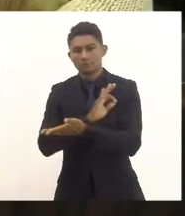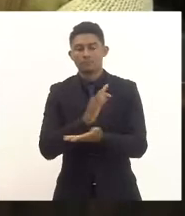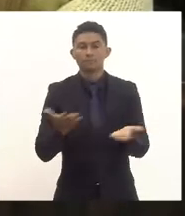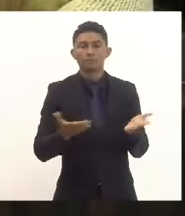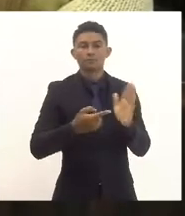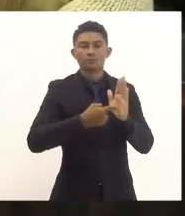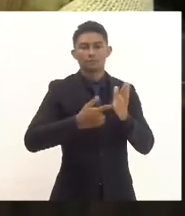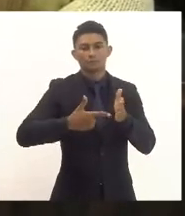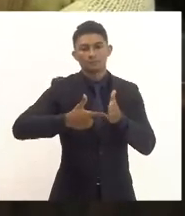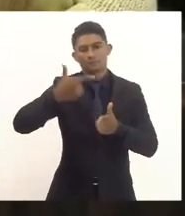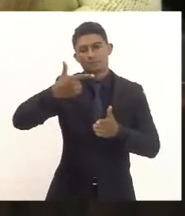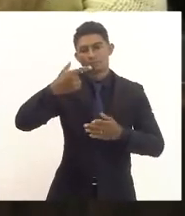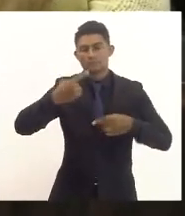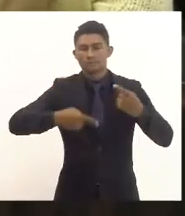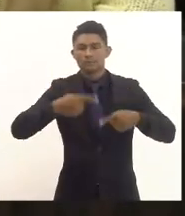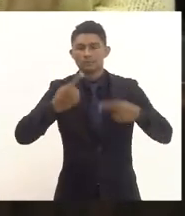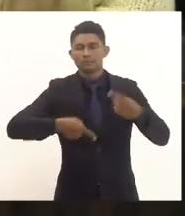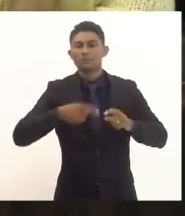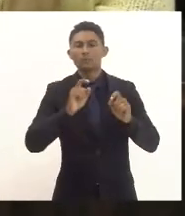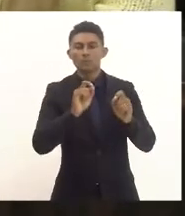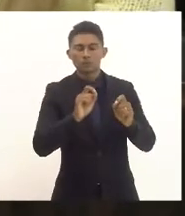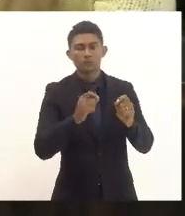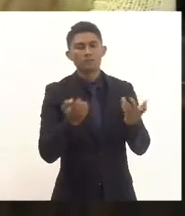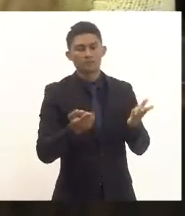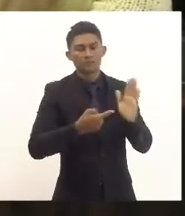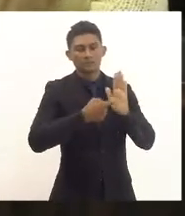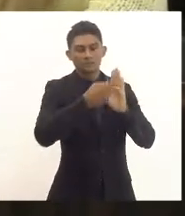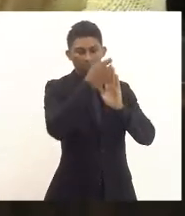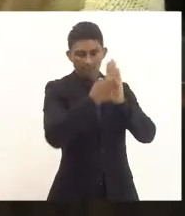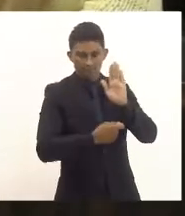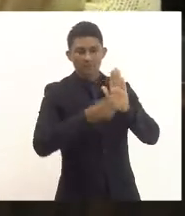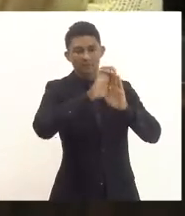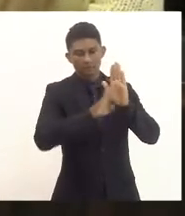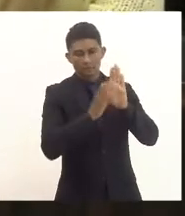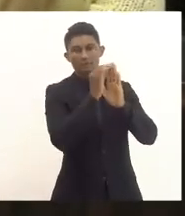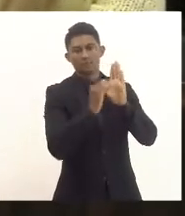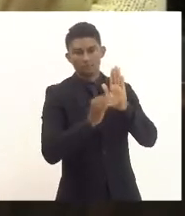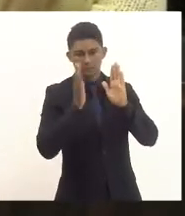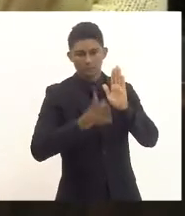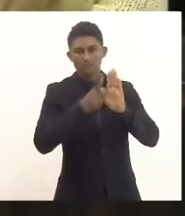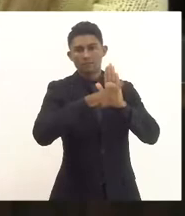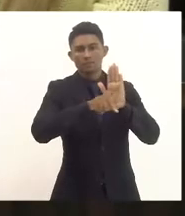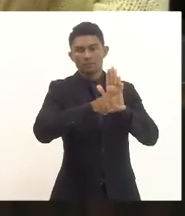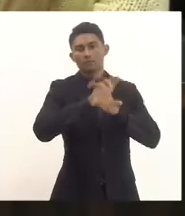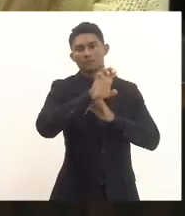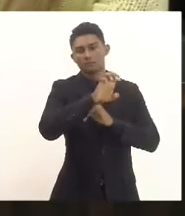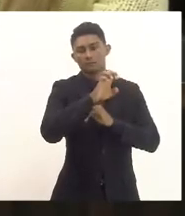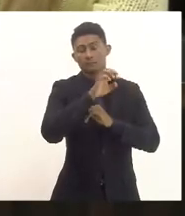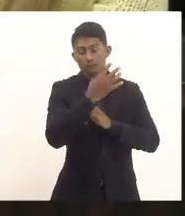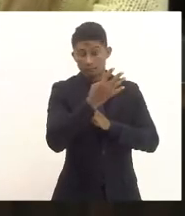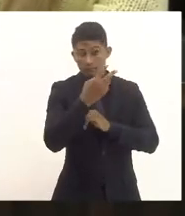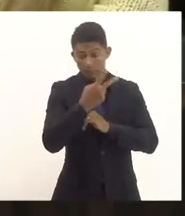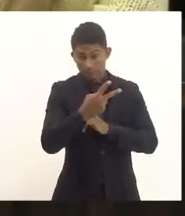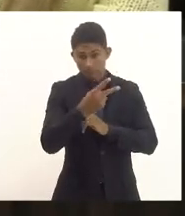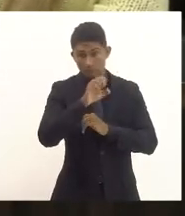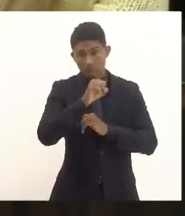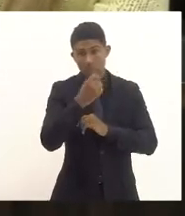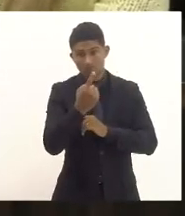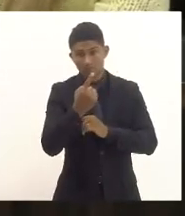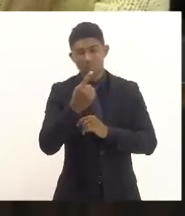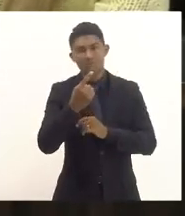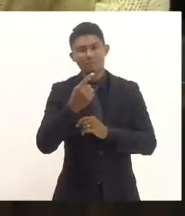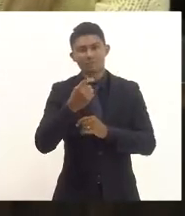ordinária cima da discussão redação do vencido assim emendado pois a Disney 4182 lá de 21 de autoria Deputado Renato